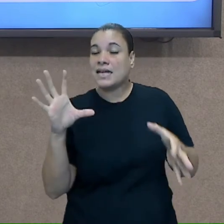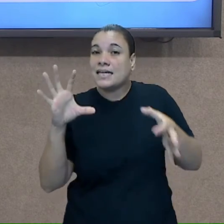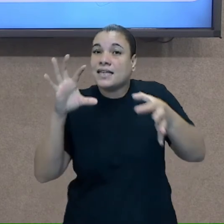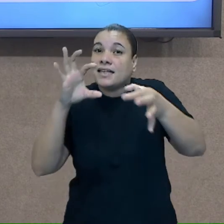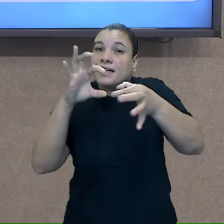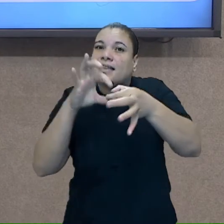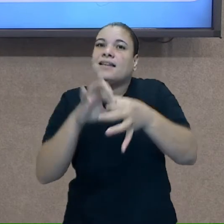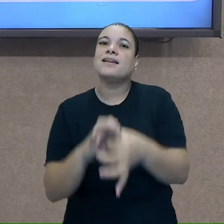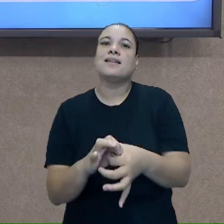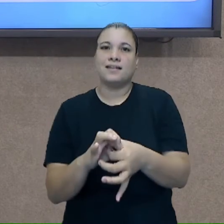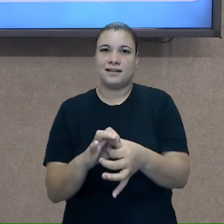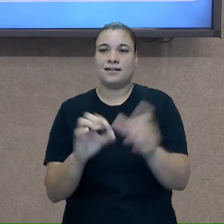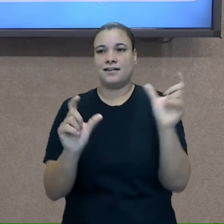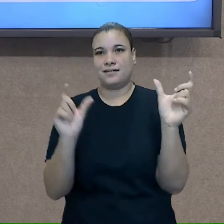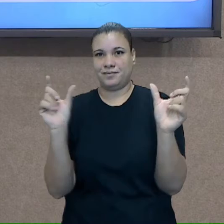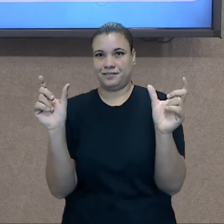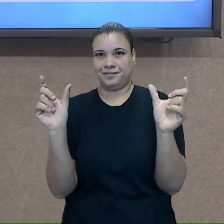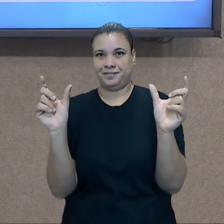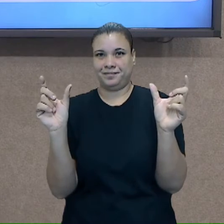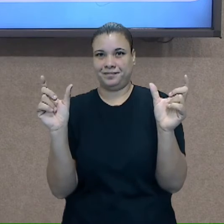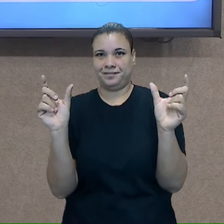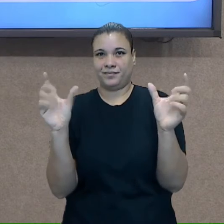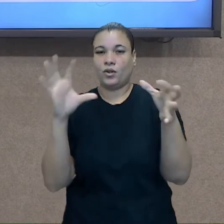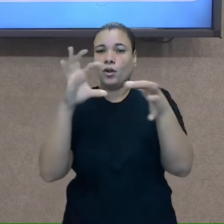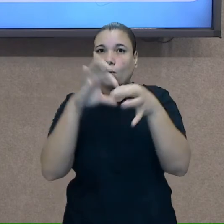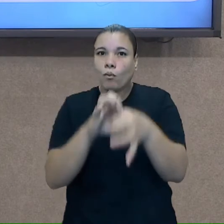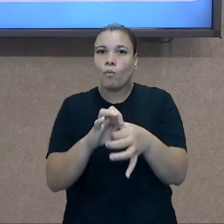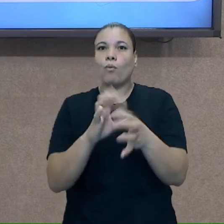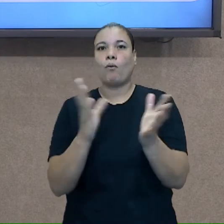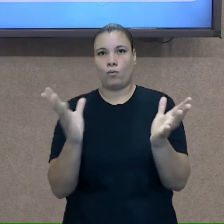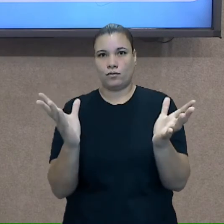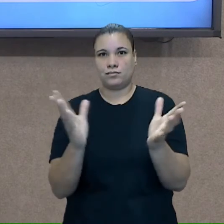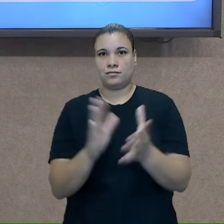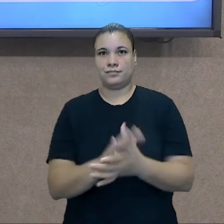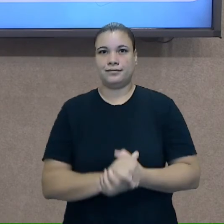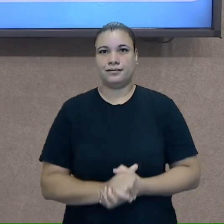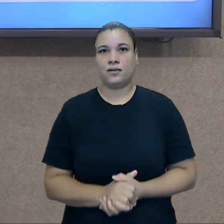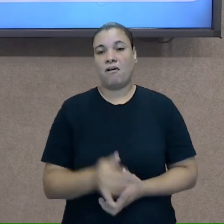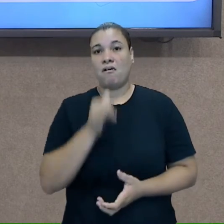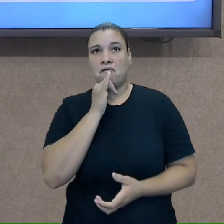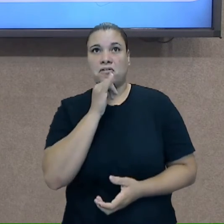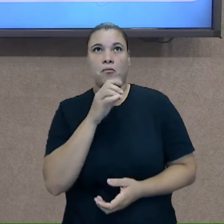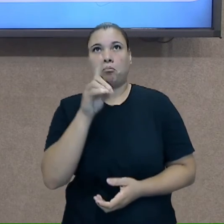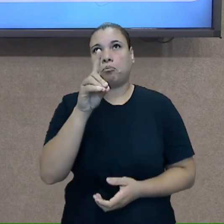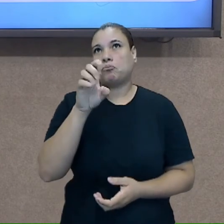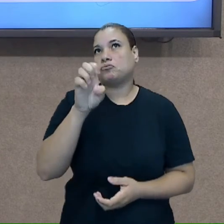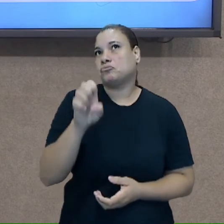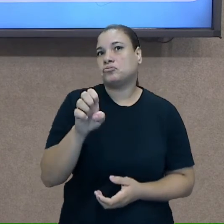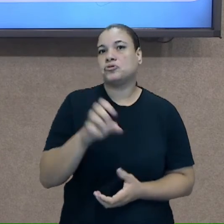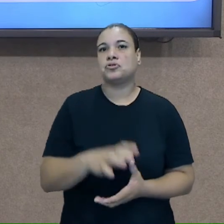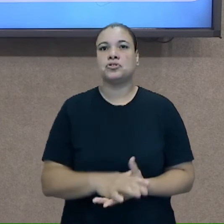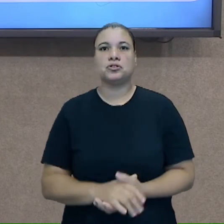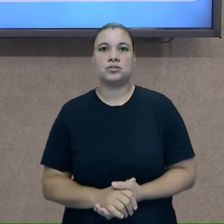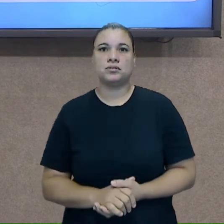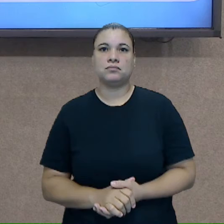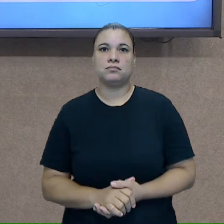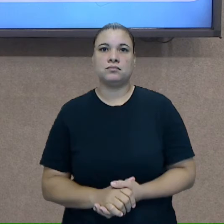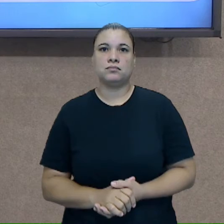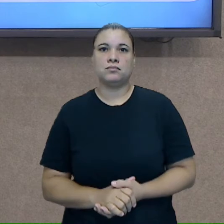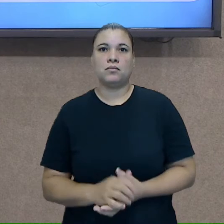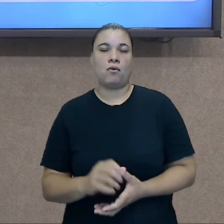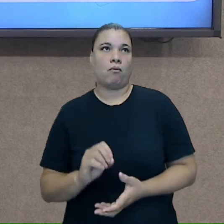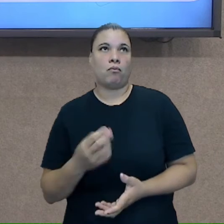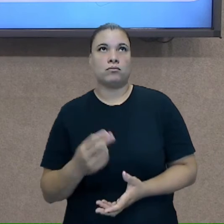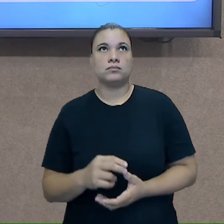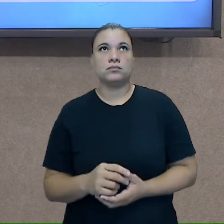o de, o a, o com, o sem, o contra, todas essas palavras aí que fazem essa ligação